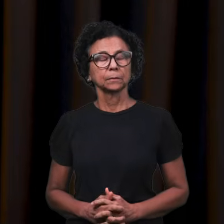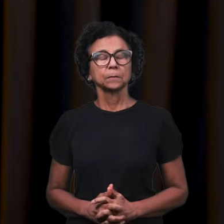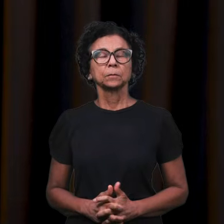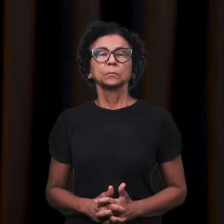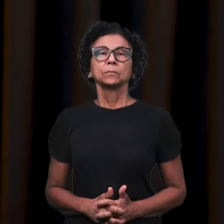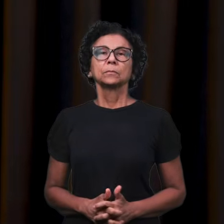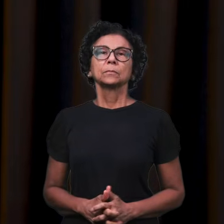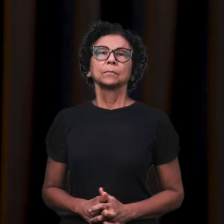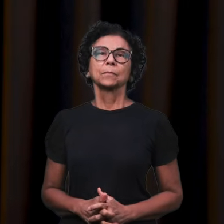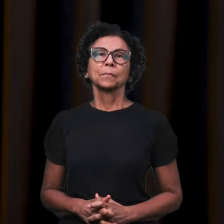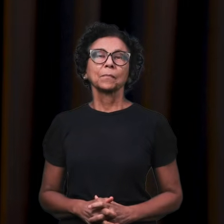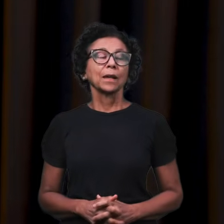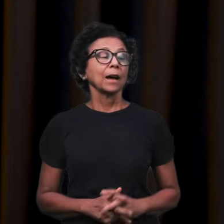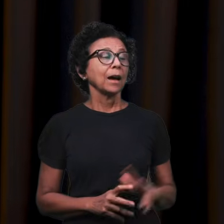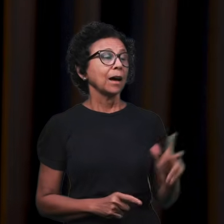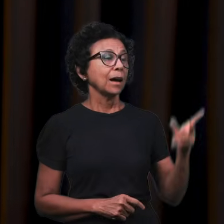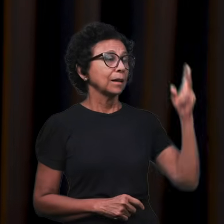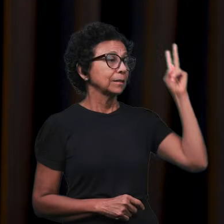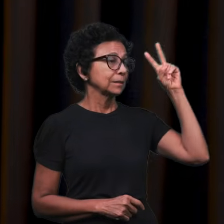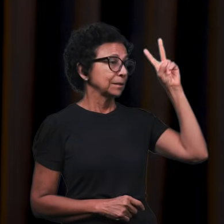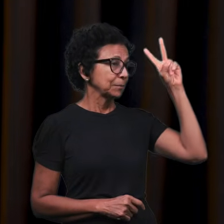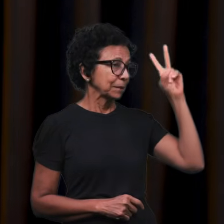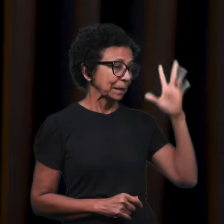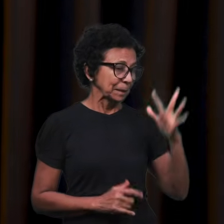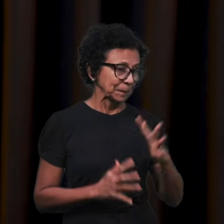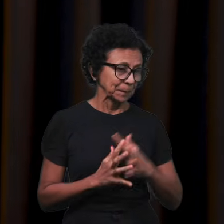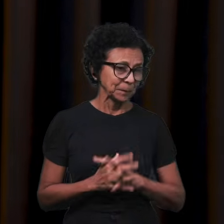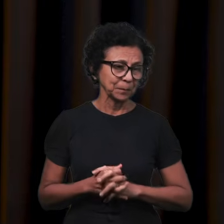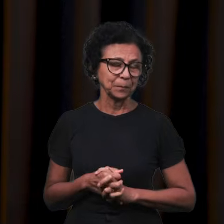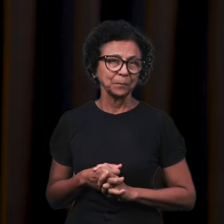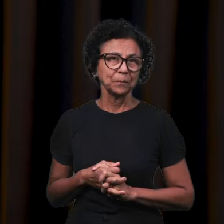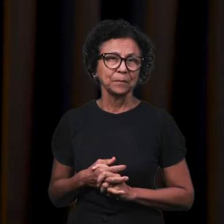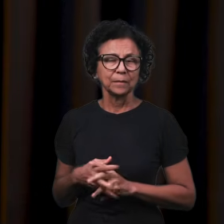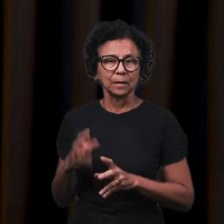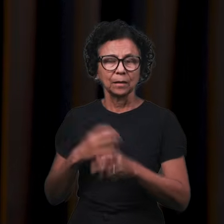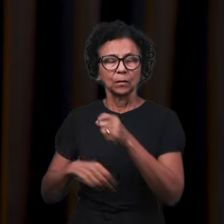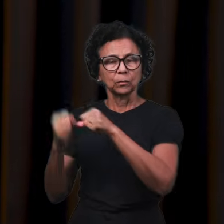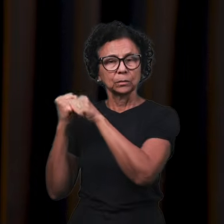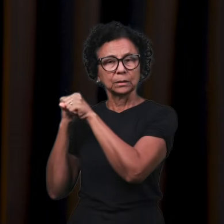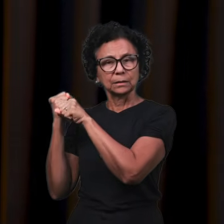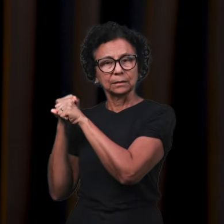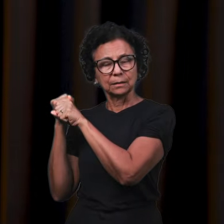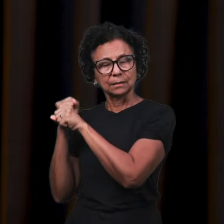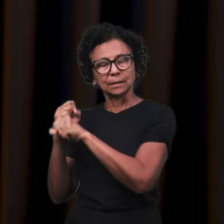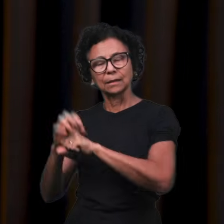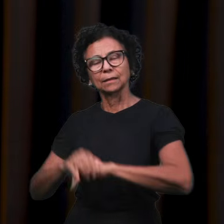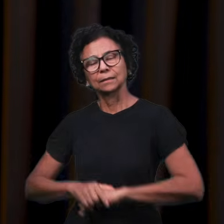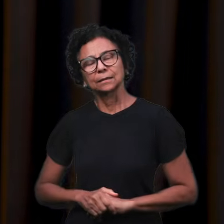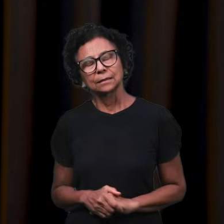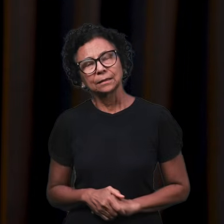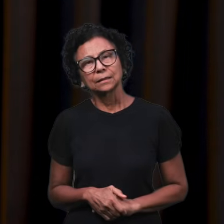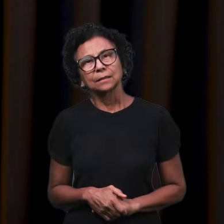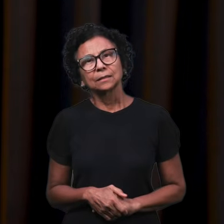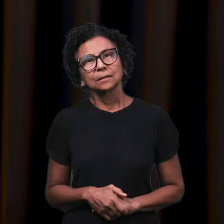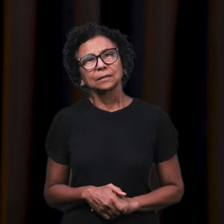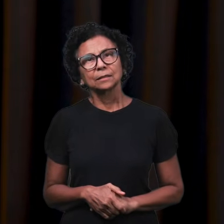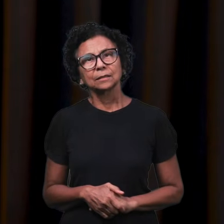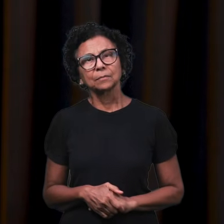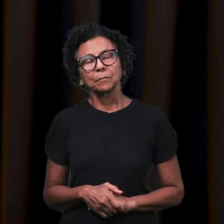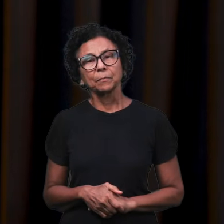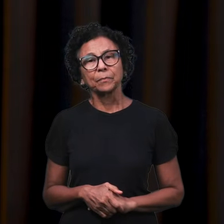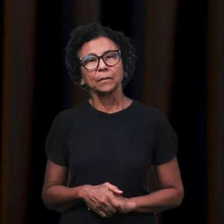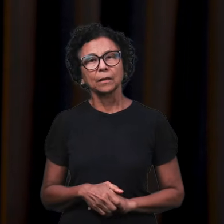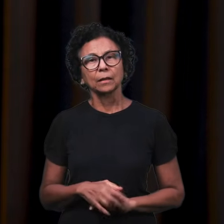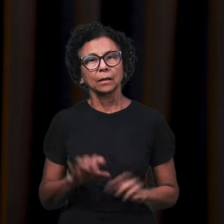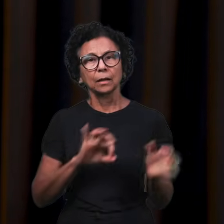me permite um comentário? Você me fez lembrar de um aprendizado que eu recebi há uns anos atrás. Foi até